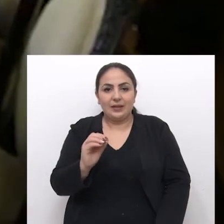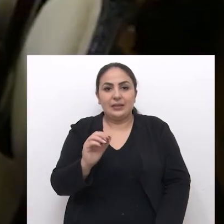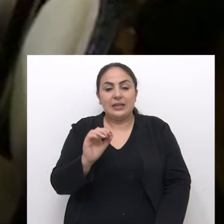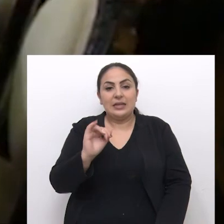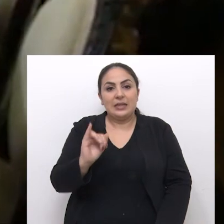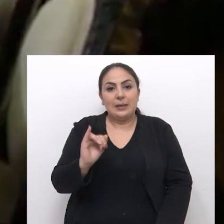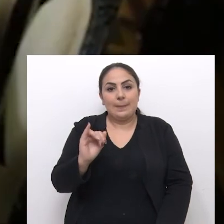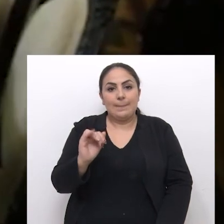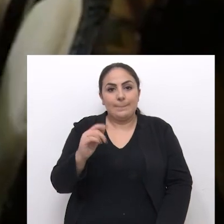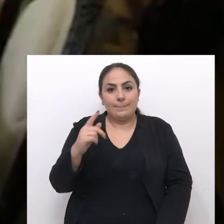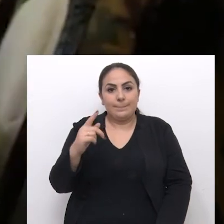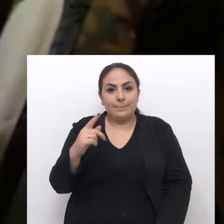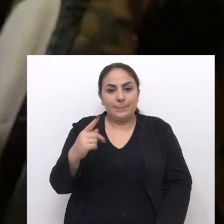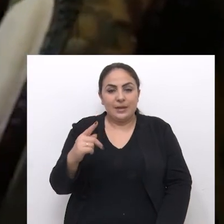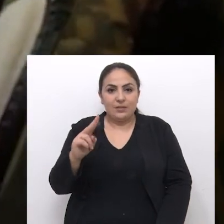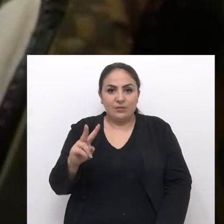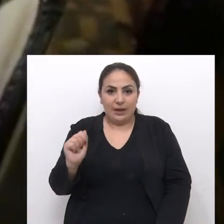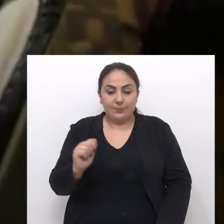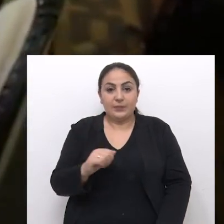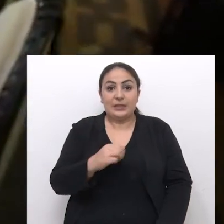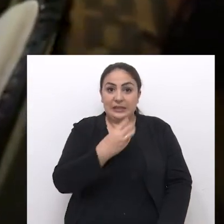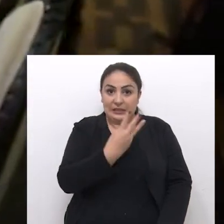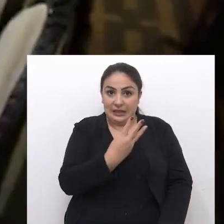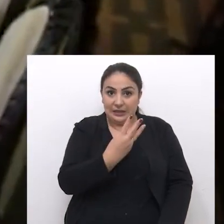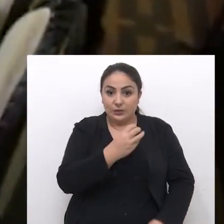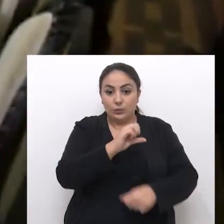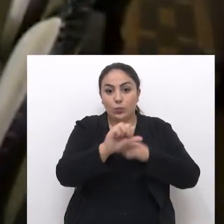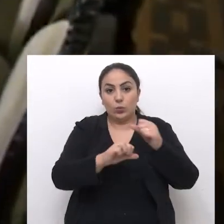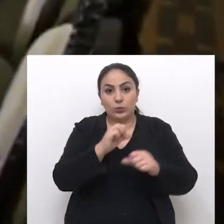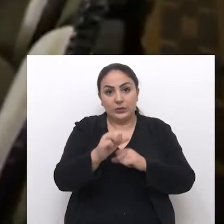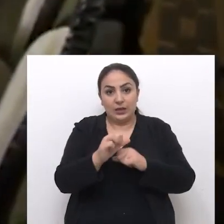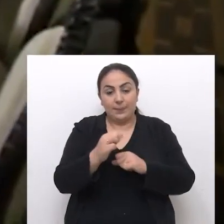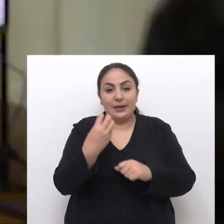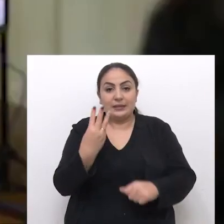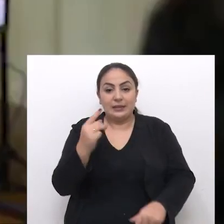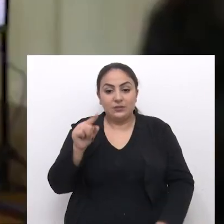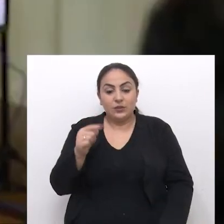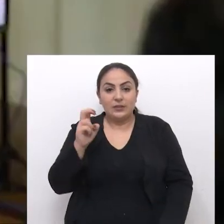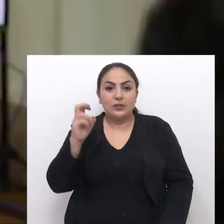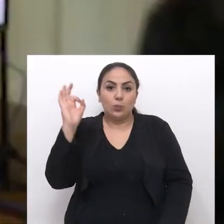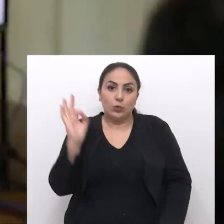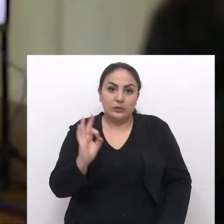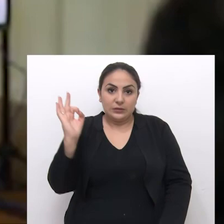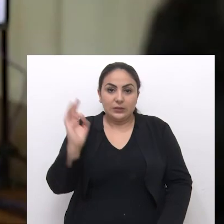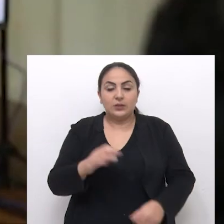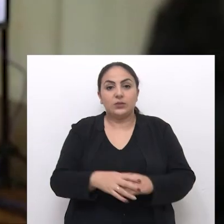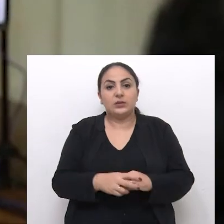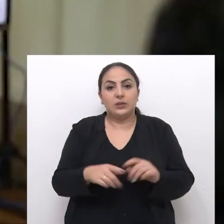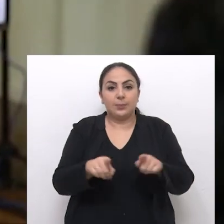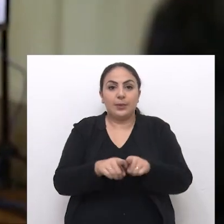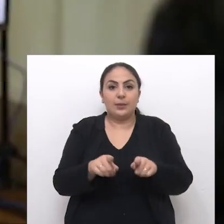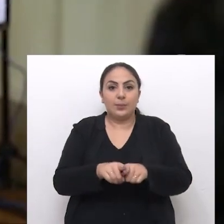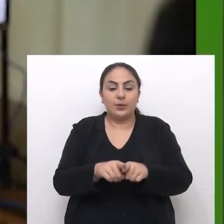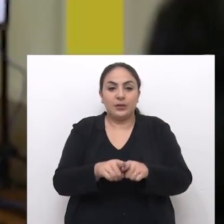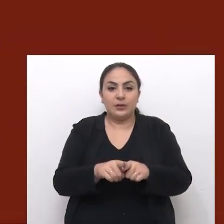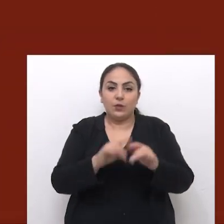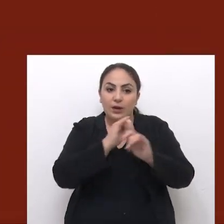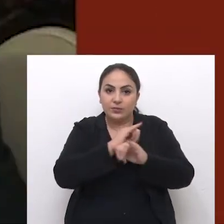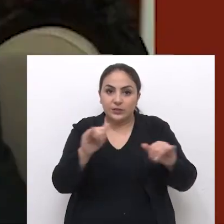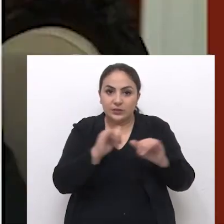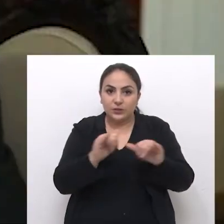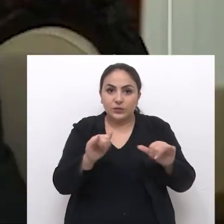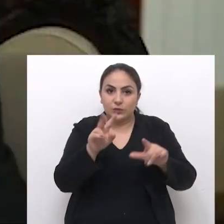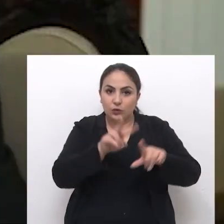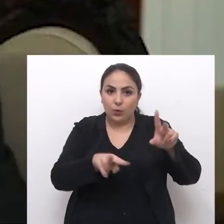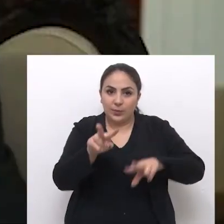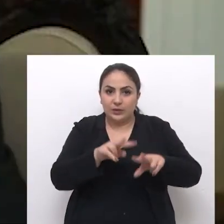de 3% para 13,5%. O detalhamento dessas medidas foi feito aos jornalistas em coletiva de imprensa virtual. A gente